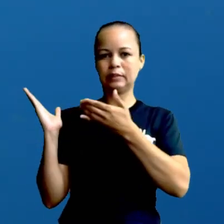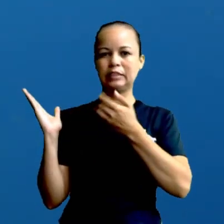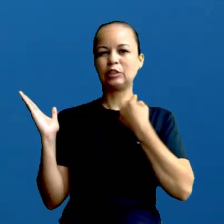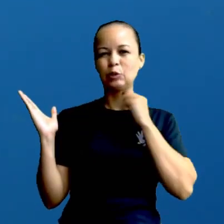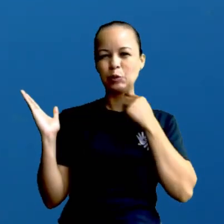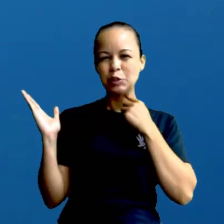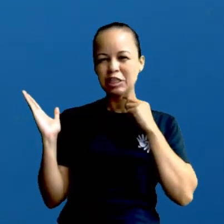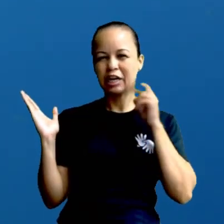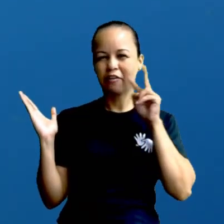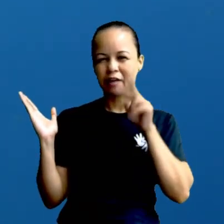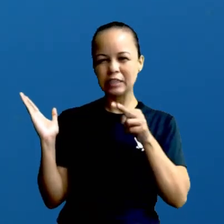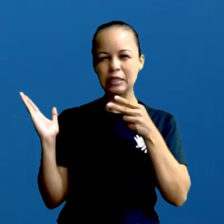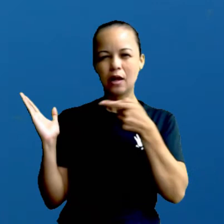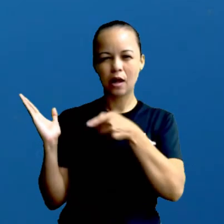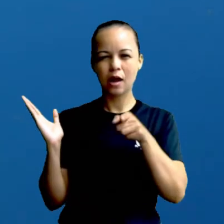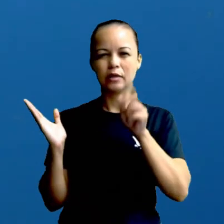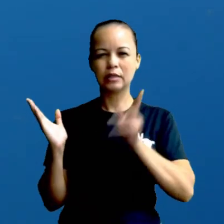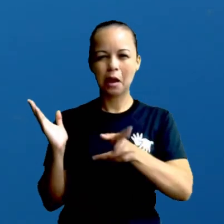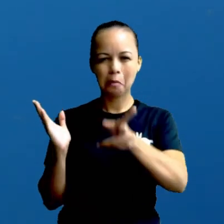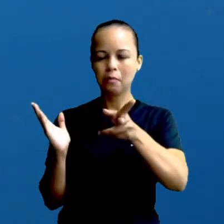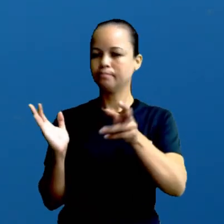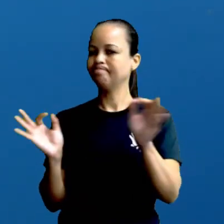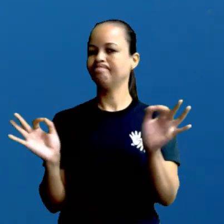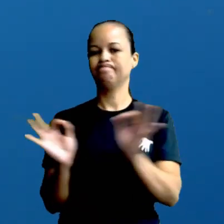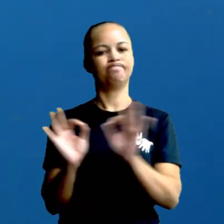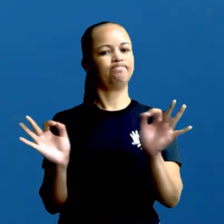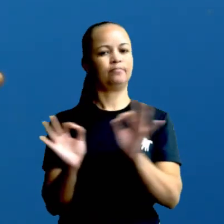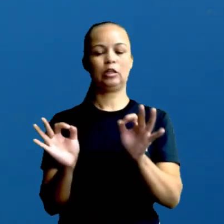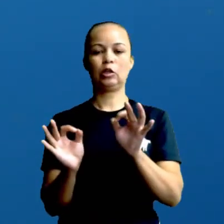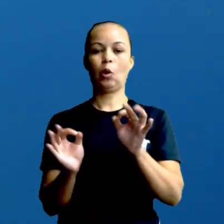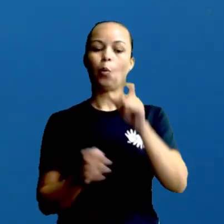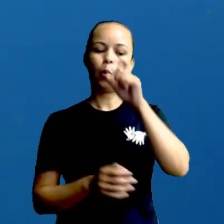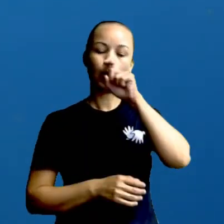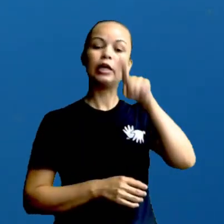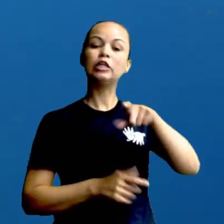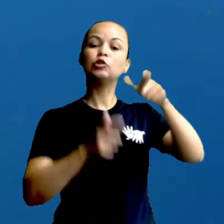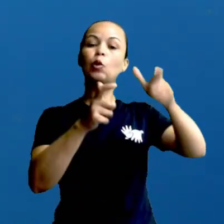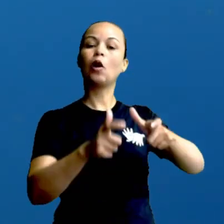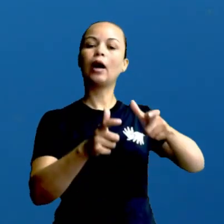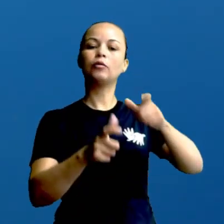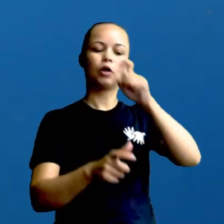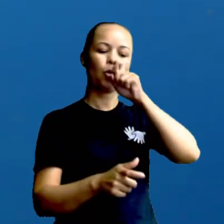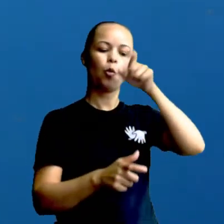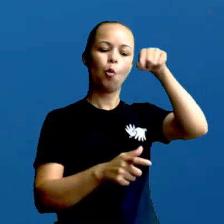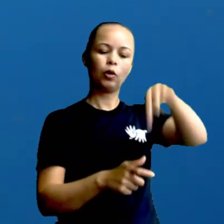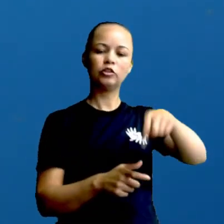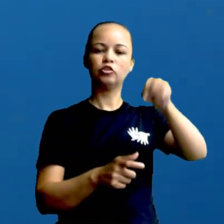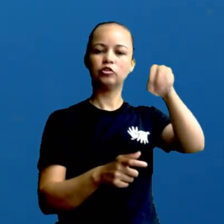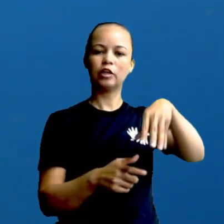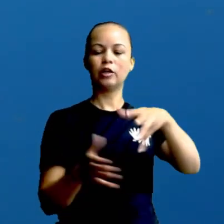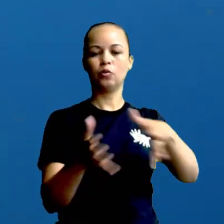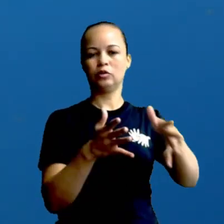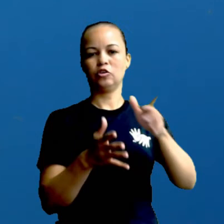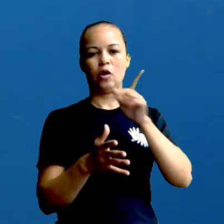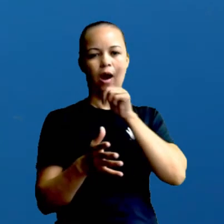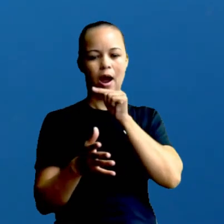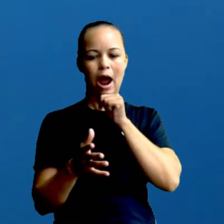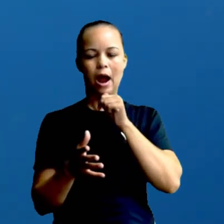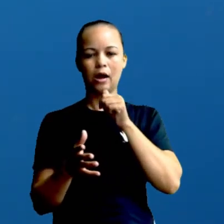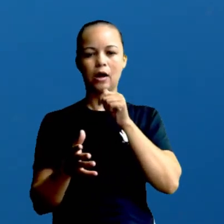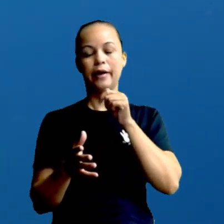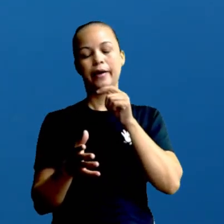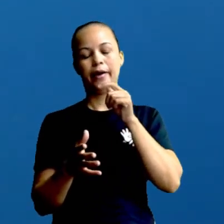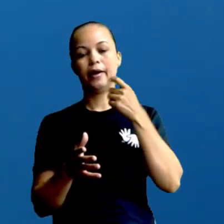né? Esse desperdício todo, jogar o lixo aonde, gente? No lixeiro, não jogar lixo nas ruas, não jogar lixo nos rios, nos